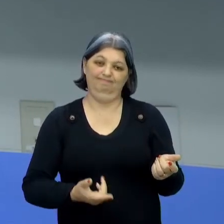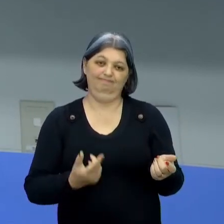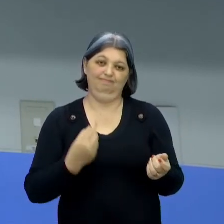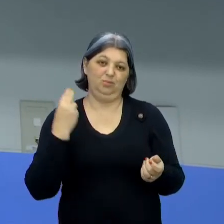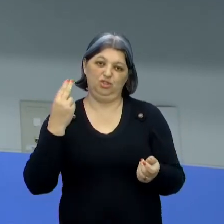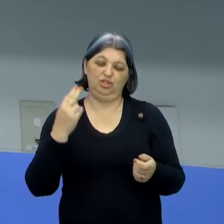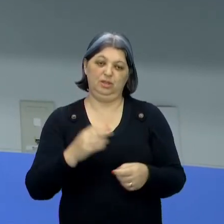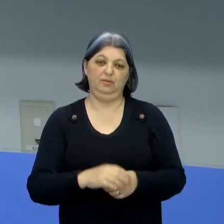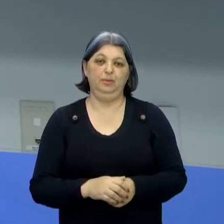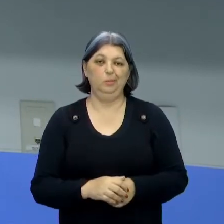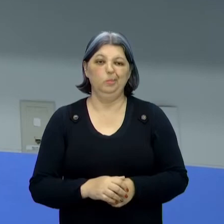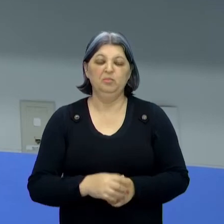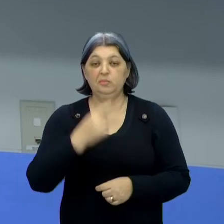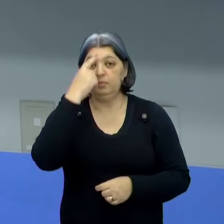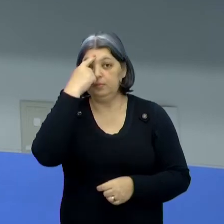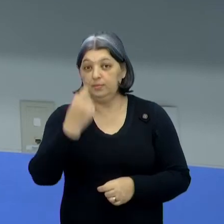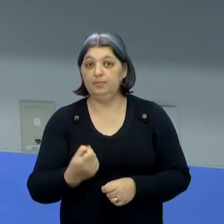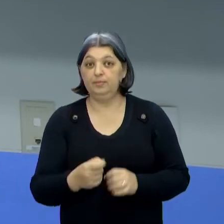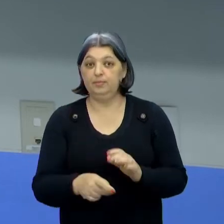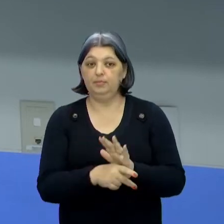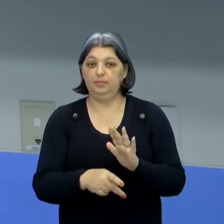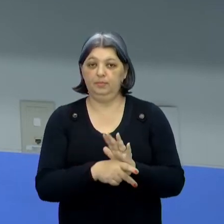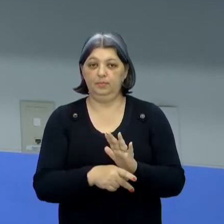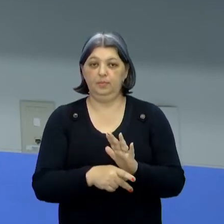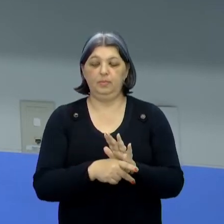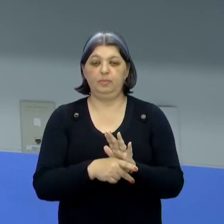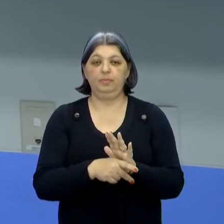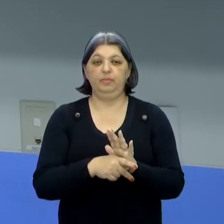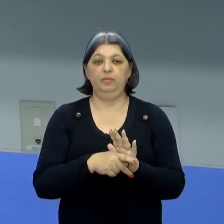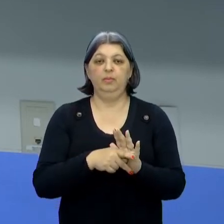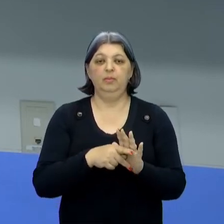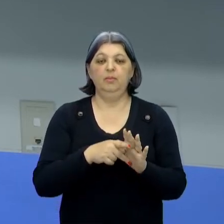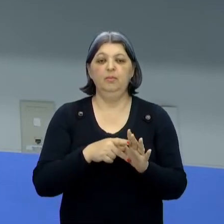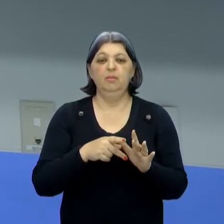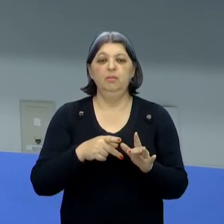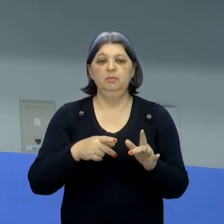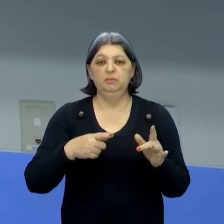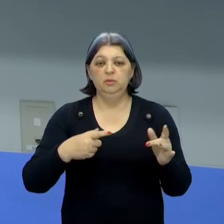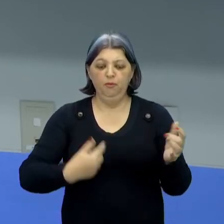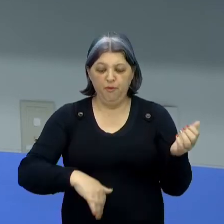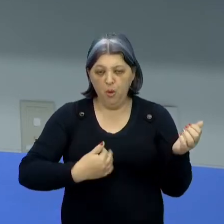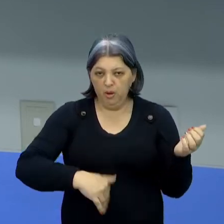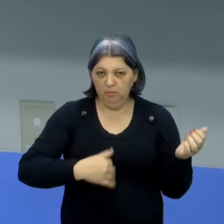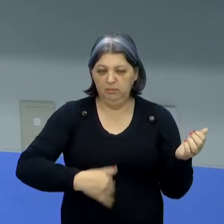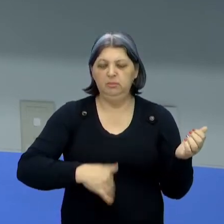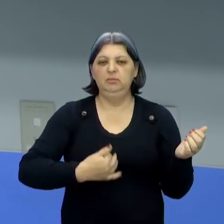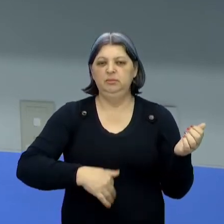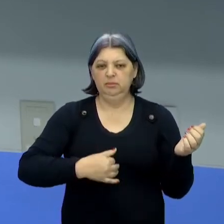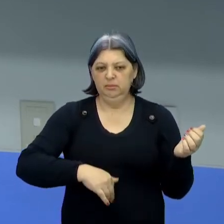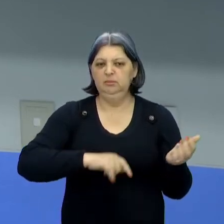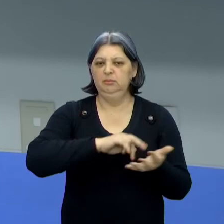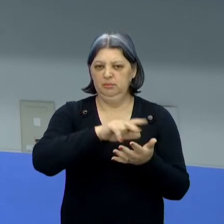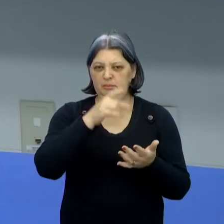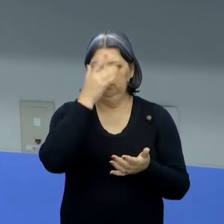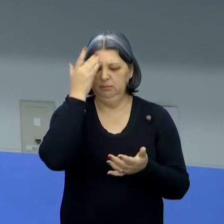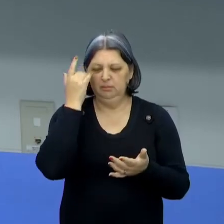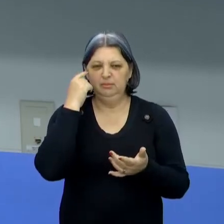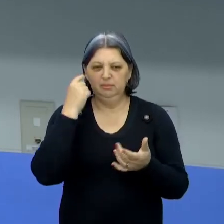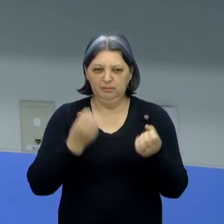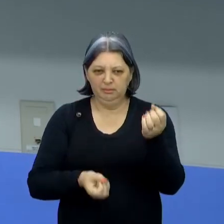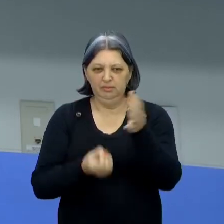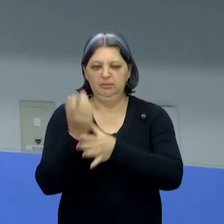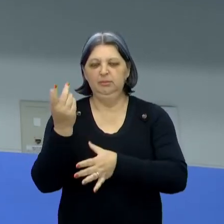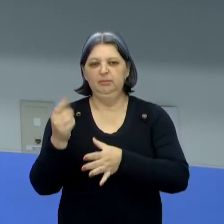E aí eles tiveram a ideia de colocar captadores nesse violão e muita gente sustenta que aí nasceu